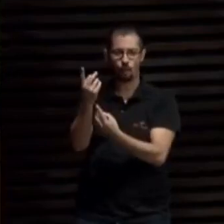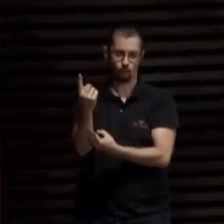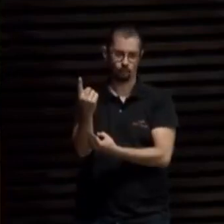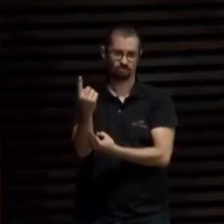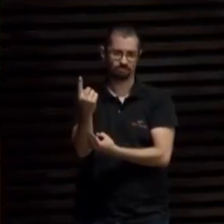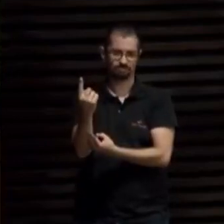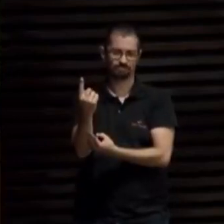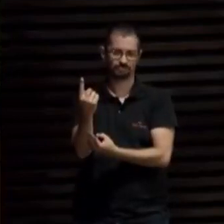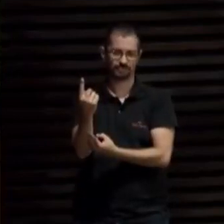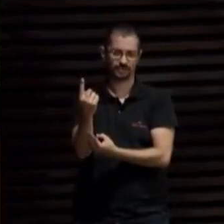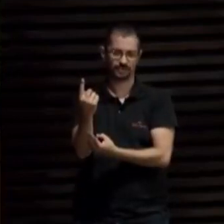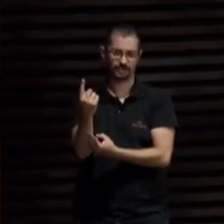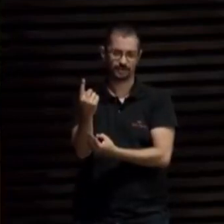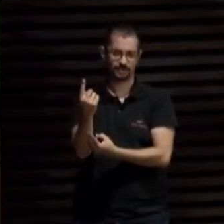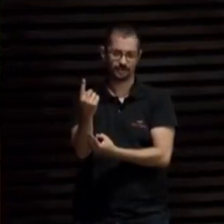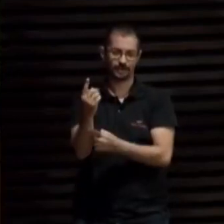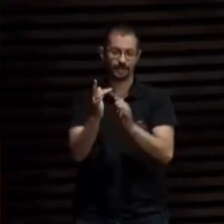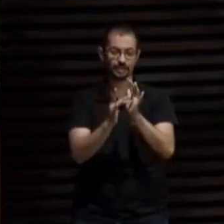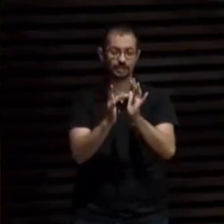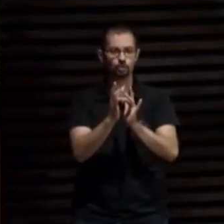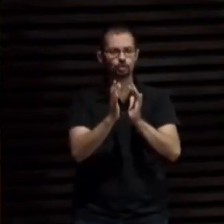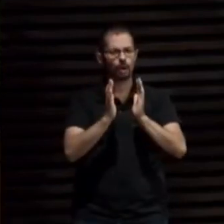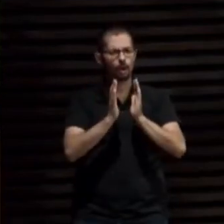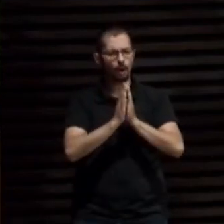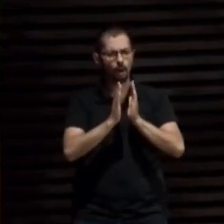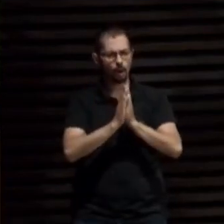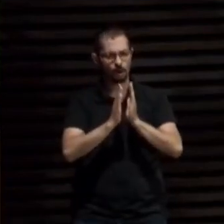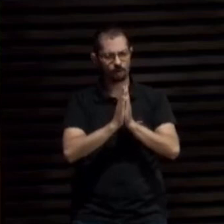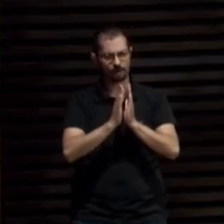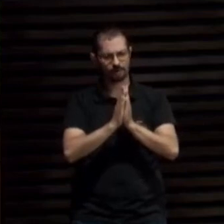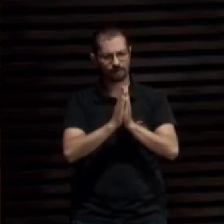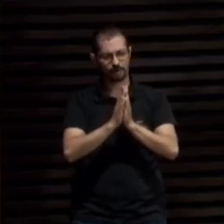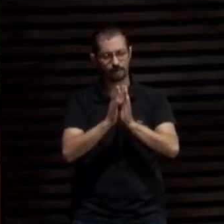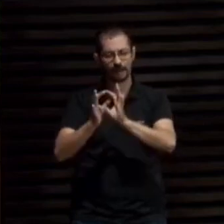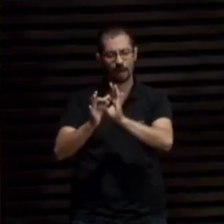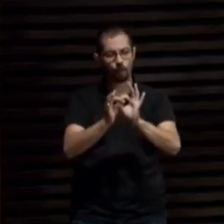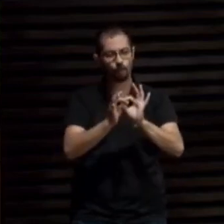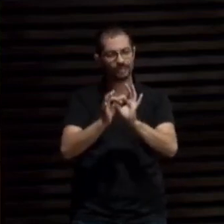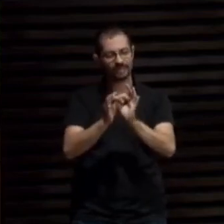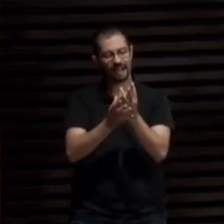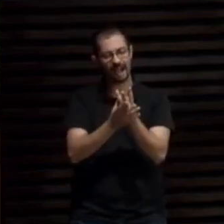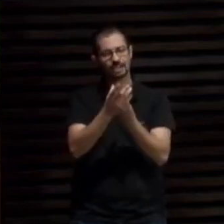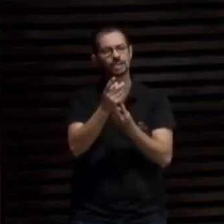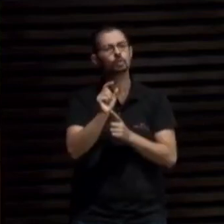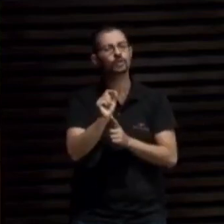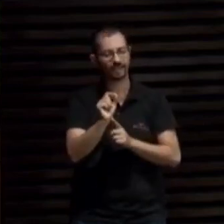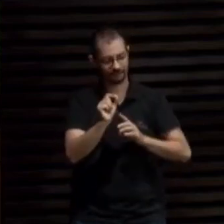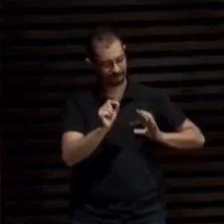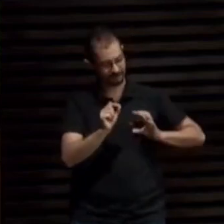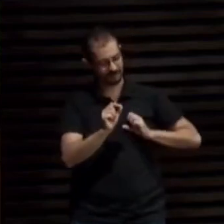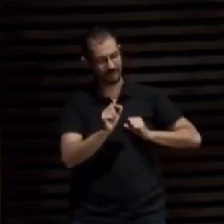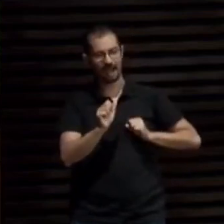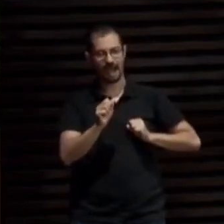unidade pela qual Jesus ora é a unidade do amor. Essa unidade de amor